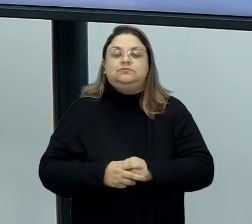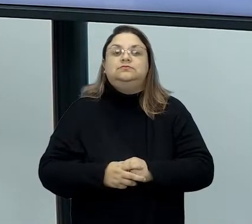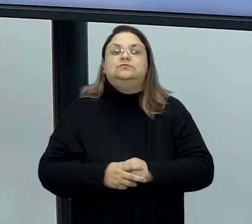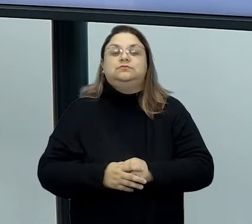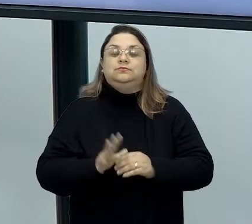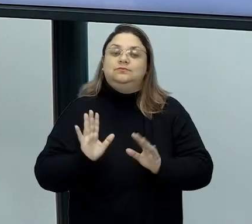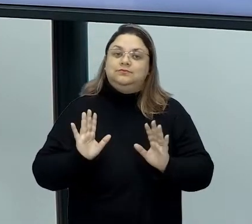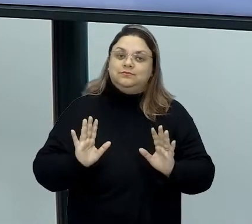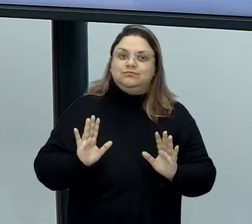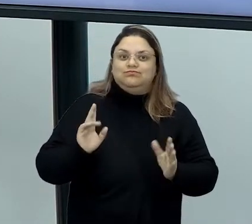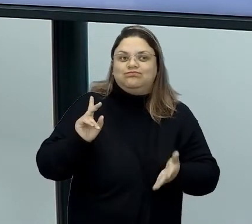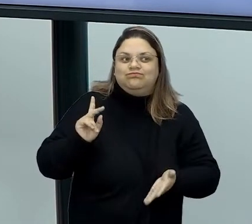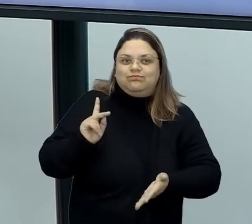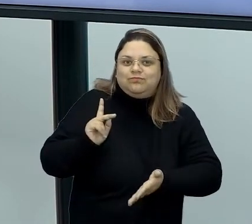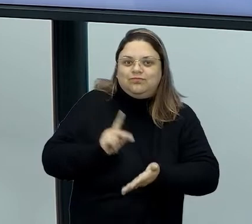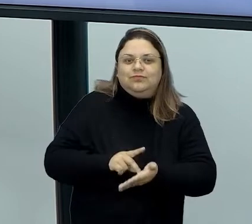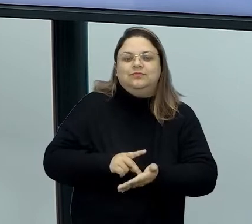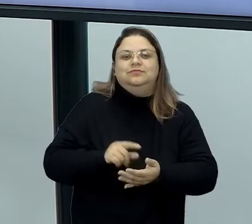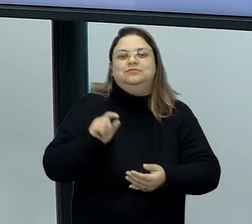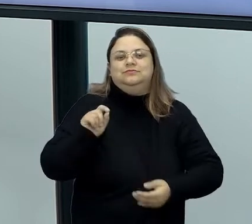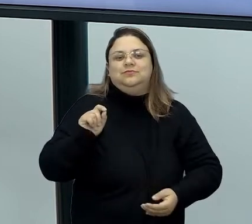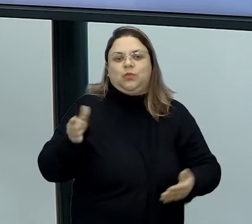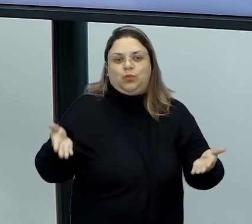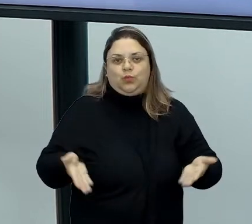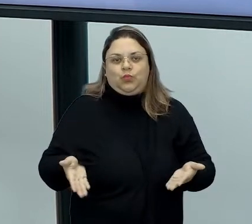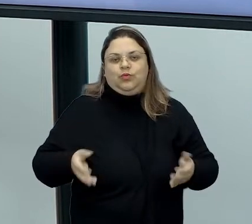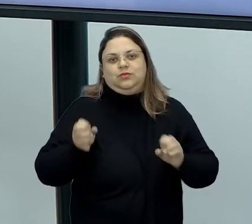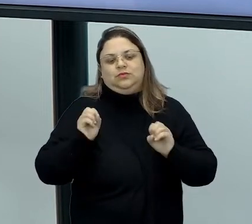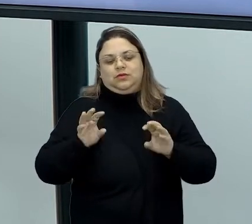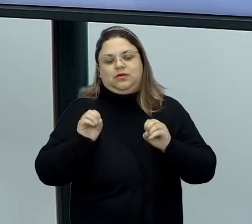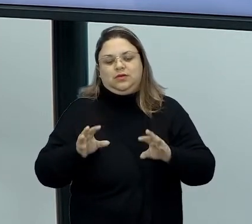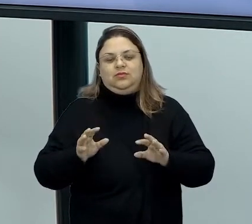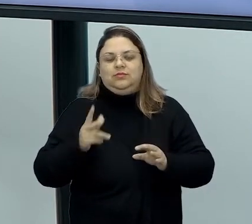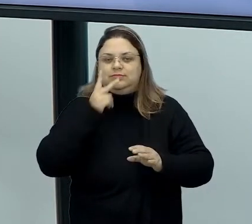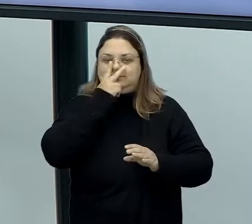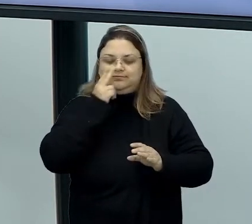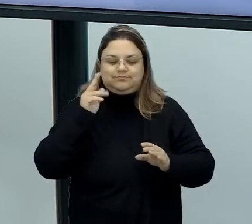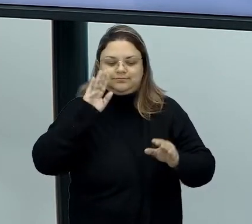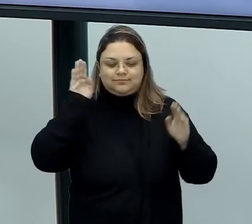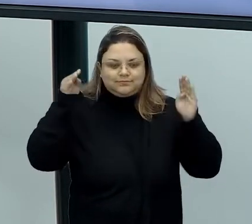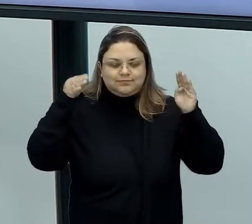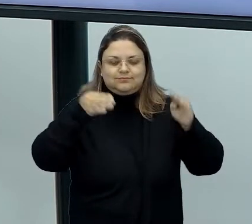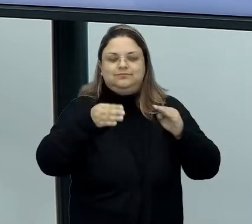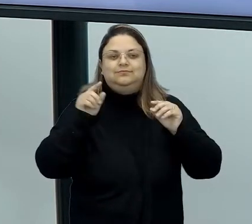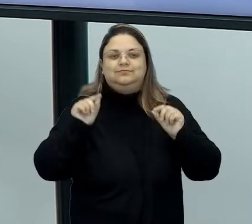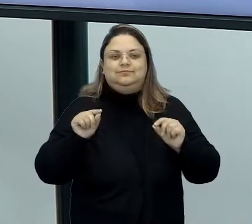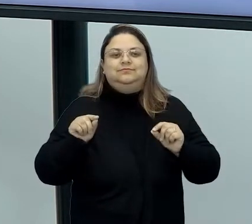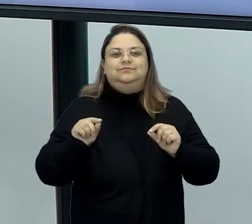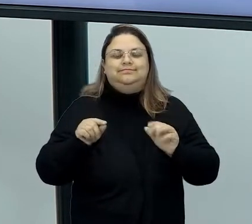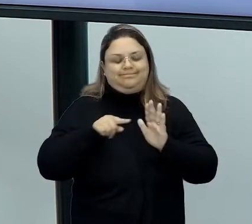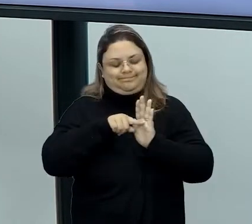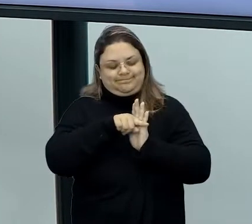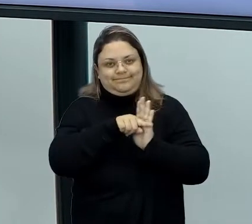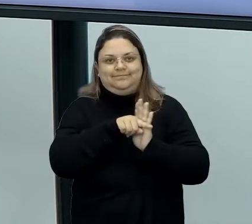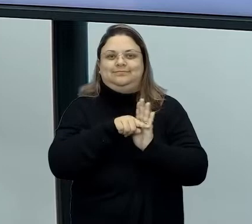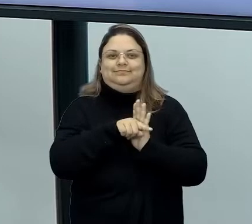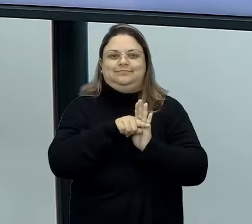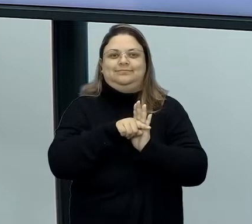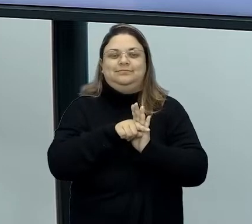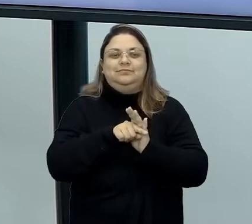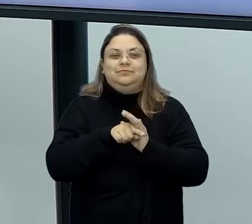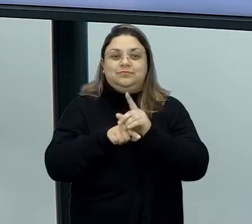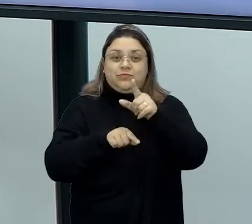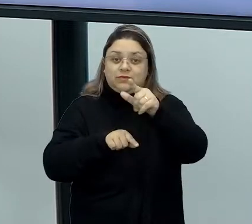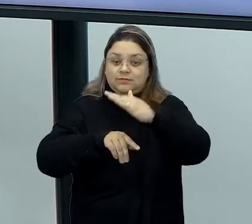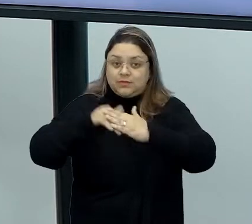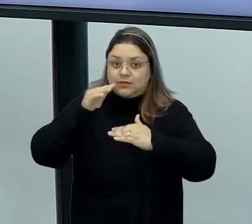verdade, a aula de hoje, ela está muito mais voltada para pesquisa, para vocês colocarem a